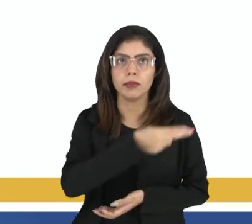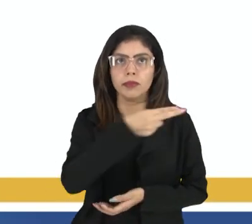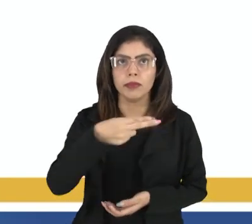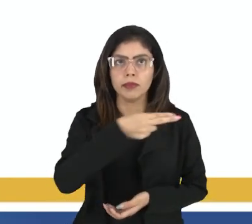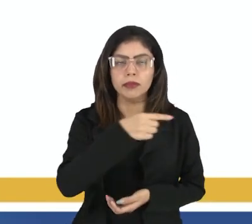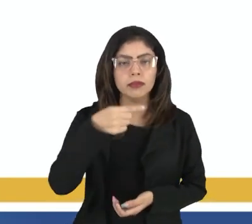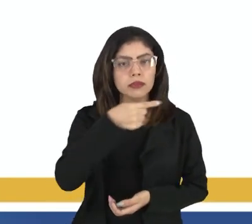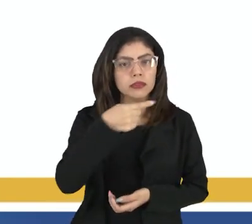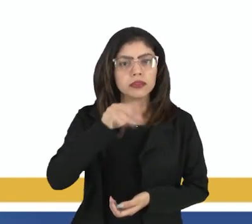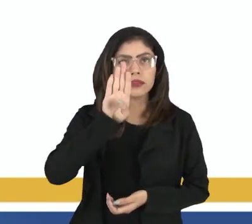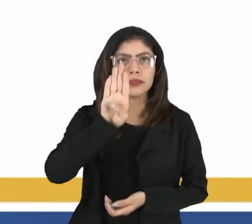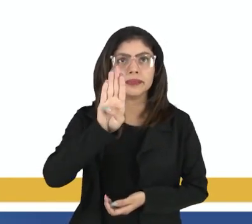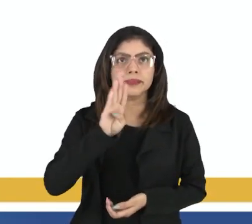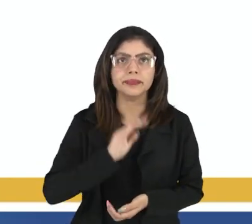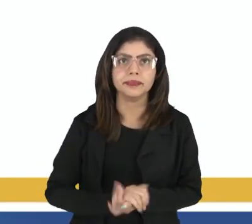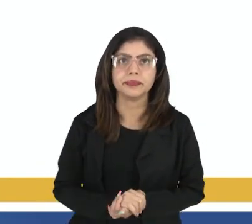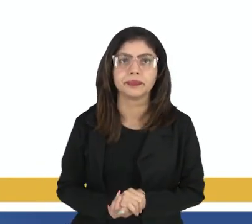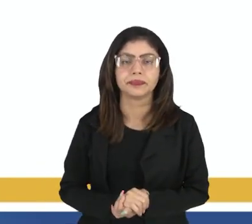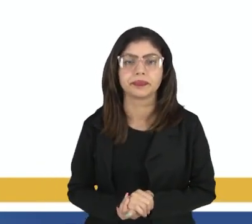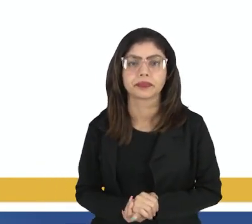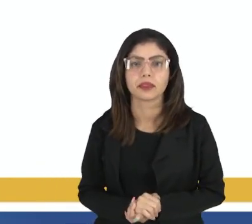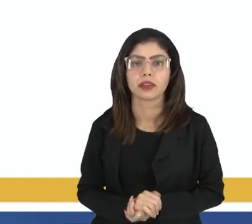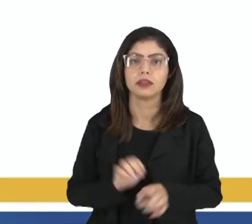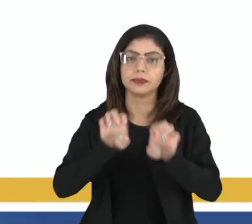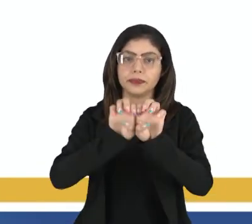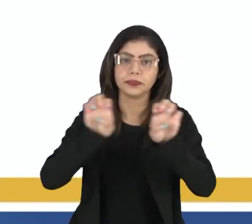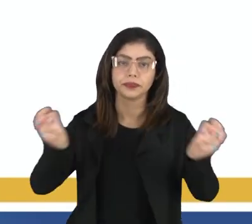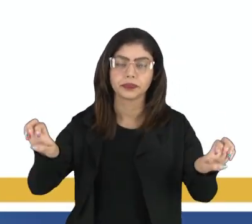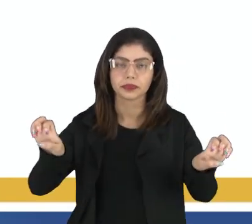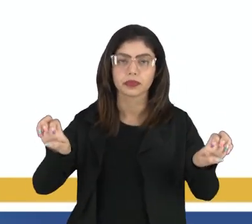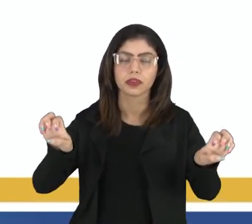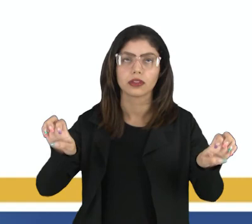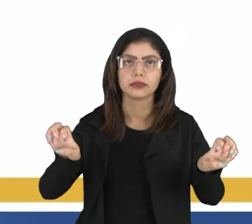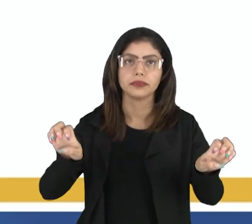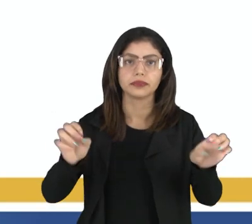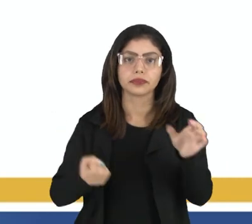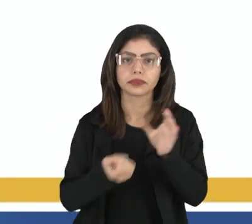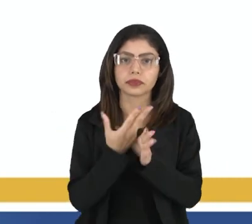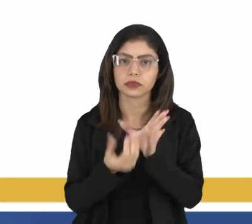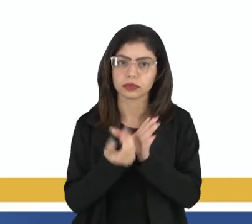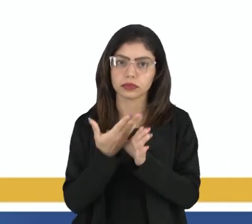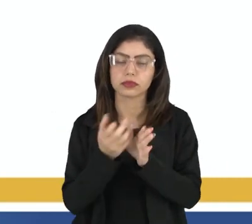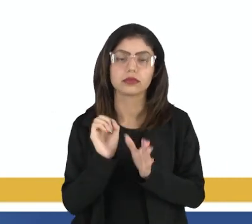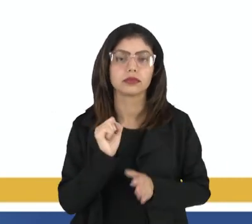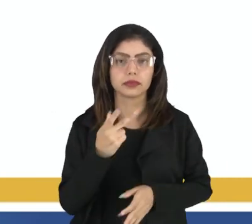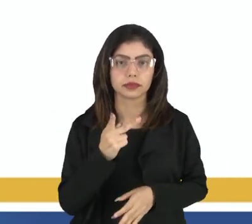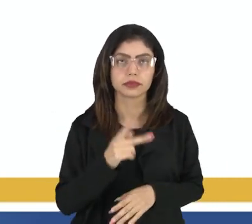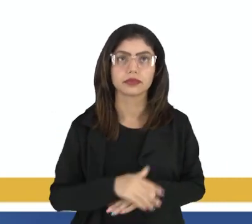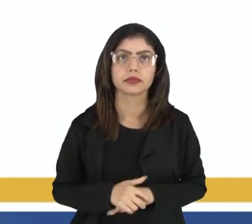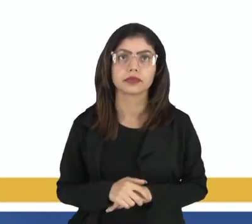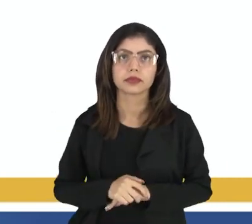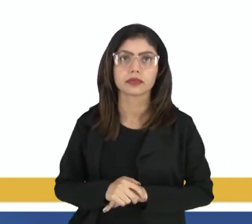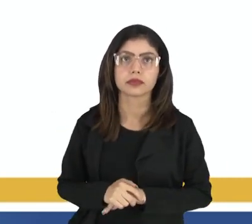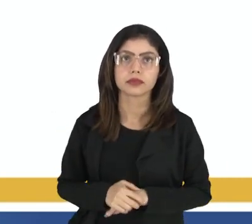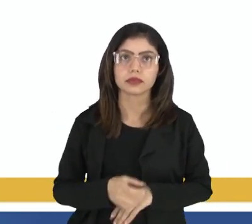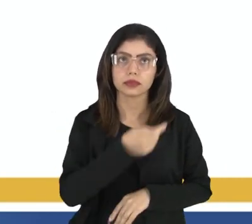igual, tá? Essa equação aí é a equação do produto, tá, pessoal?